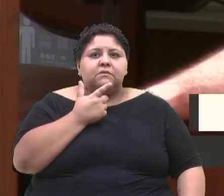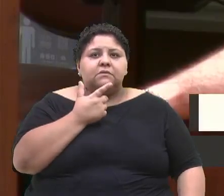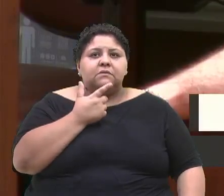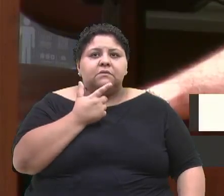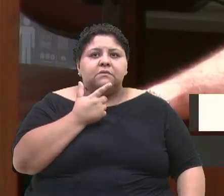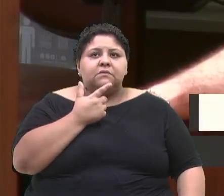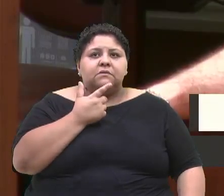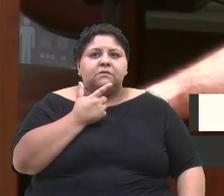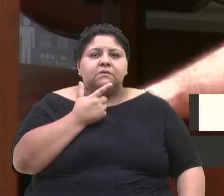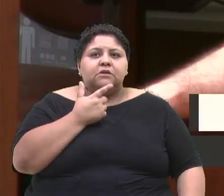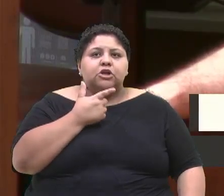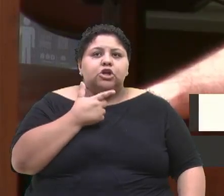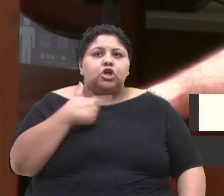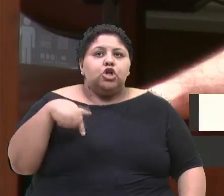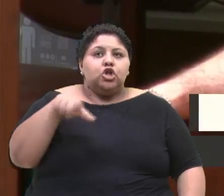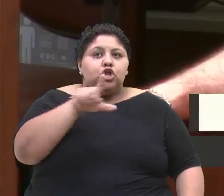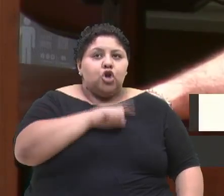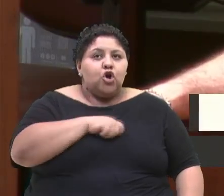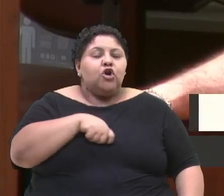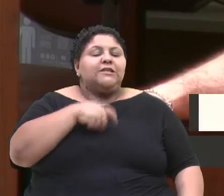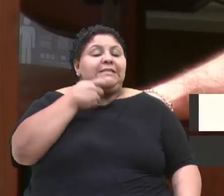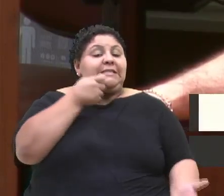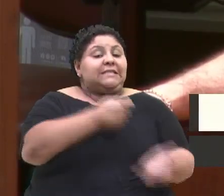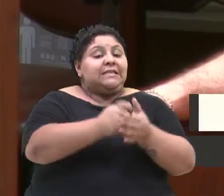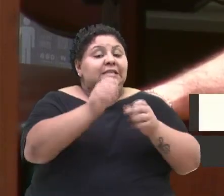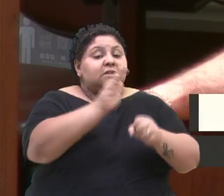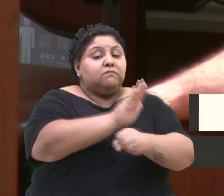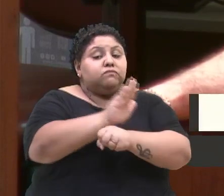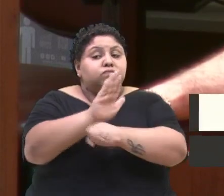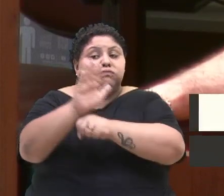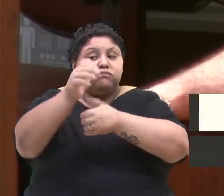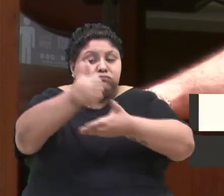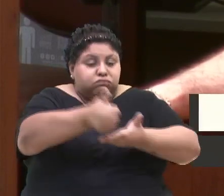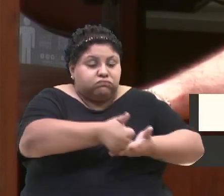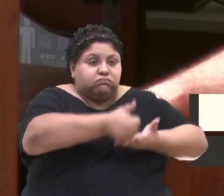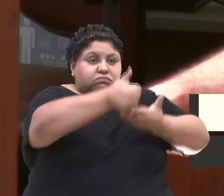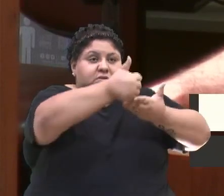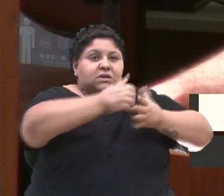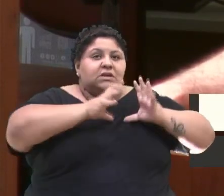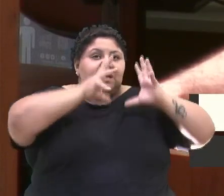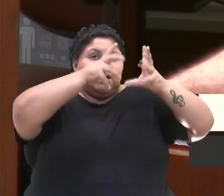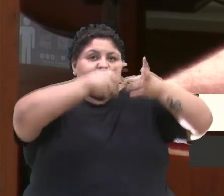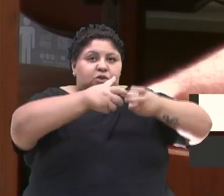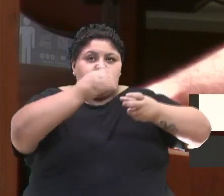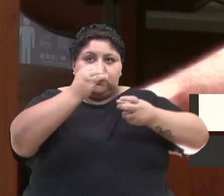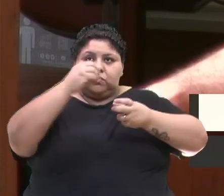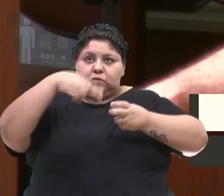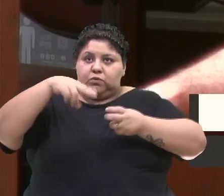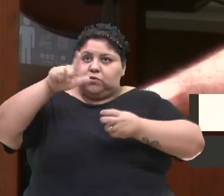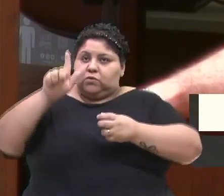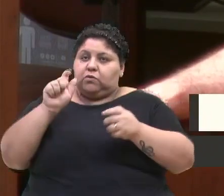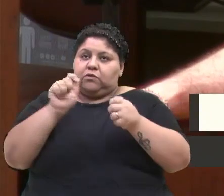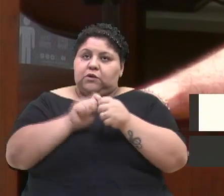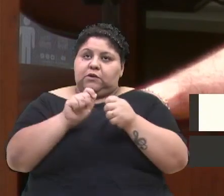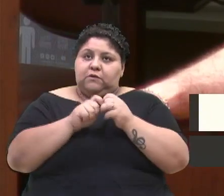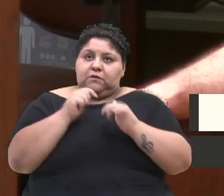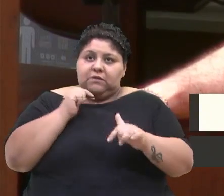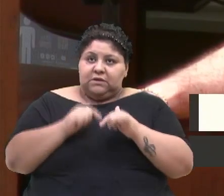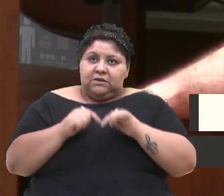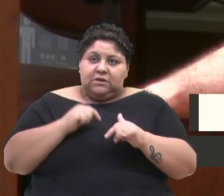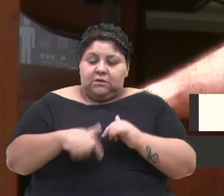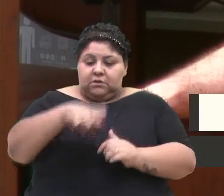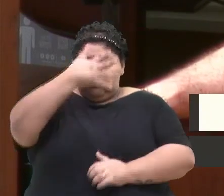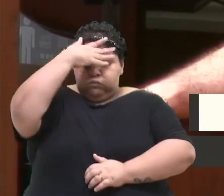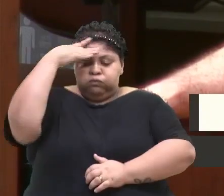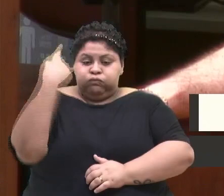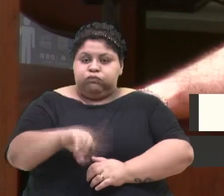nós devemos auxiliar e dar apoio a todas as ONGs que fazem esse trabalho incansável,